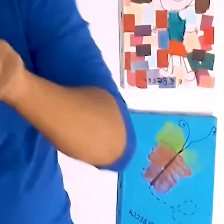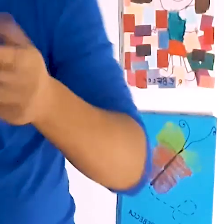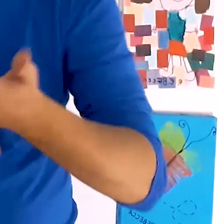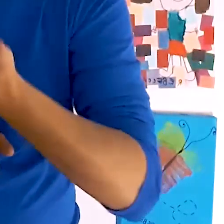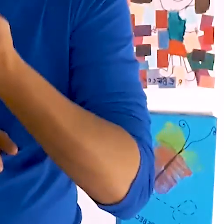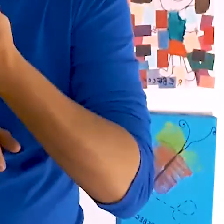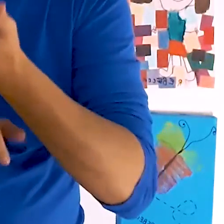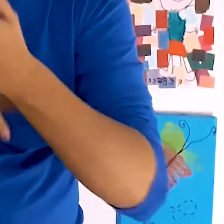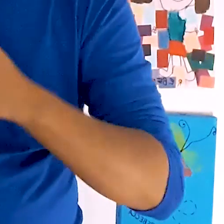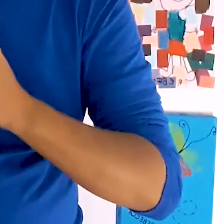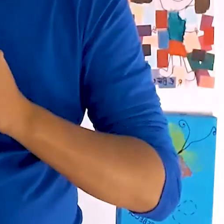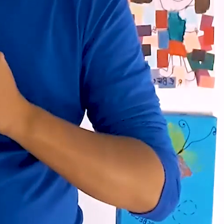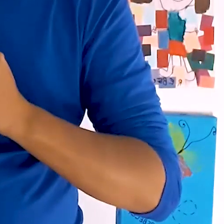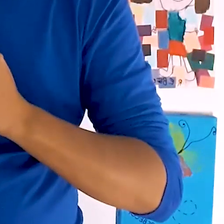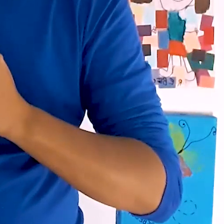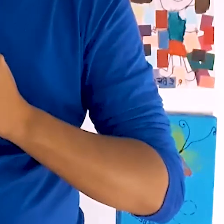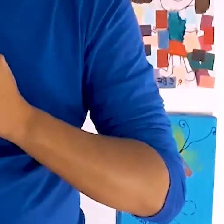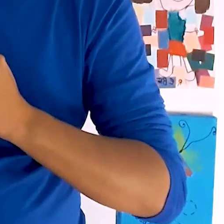Temos também